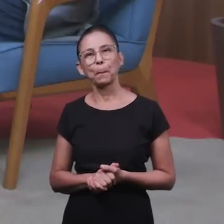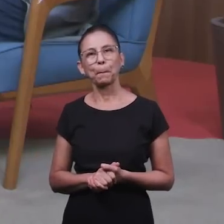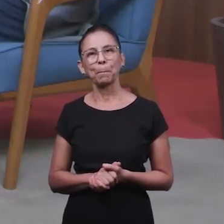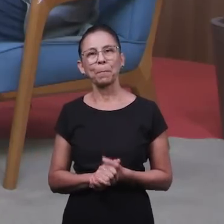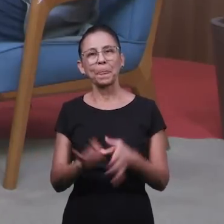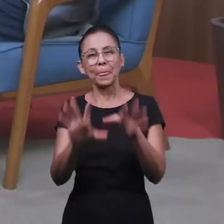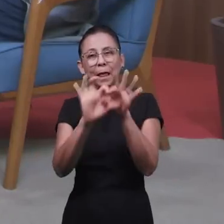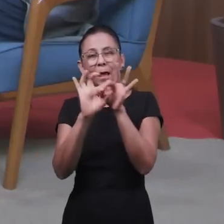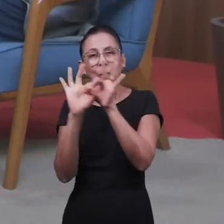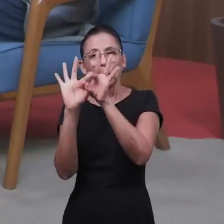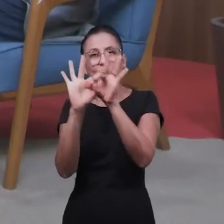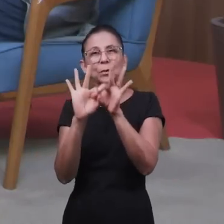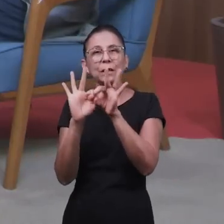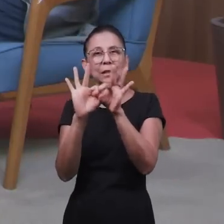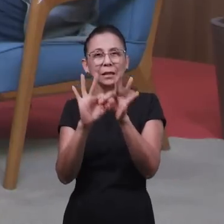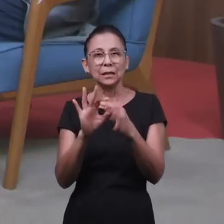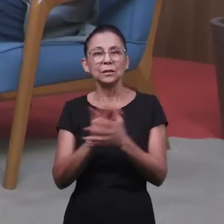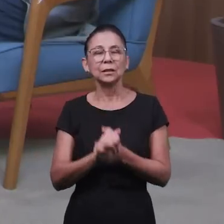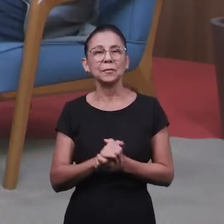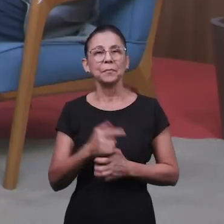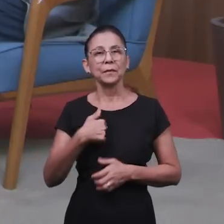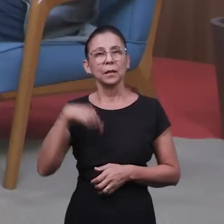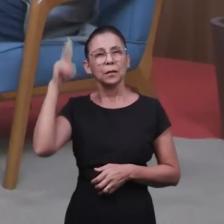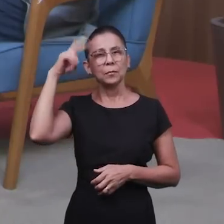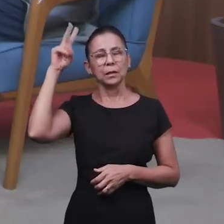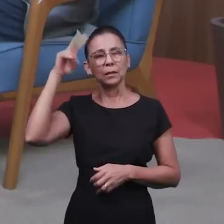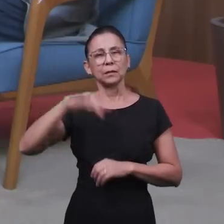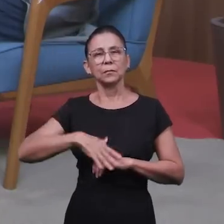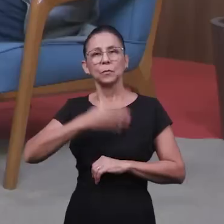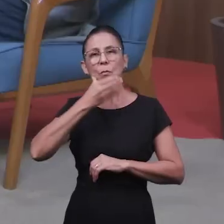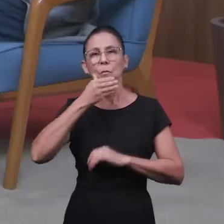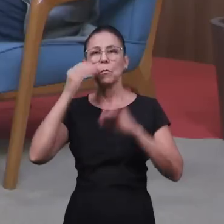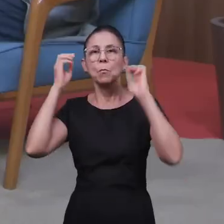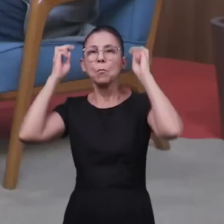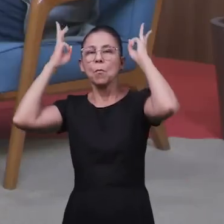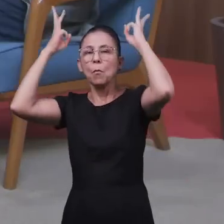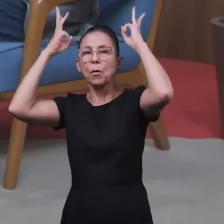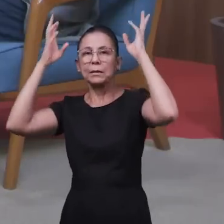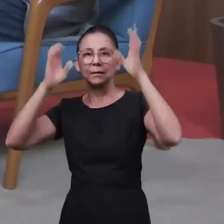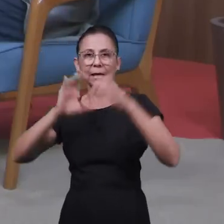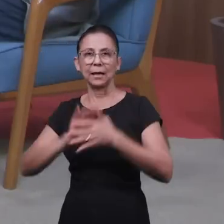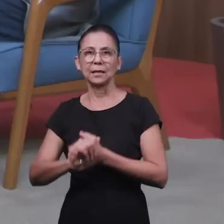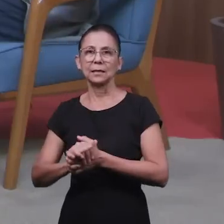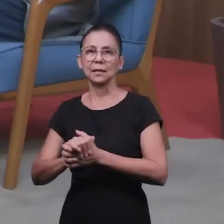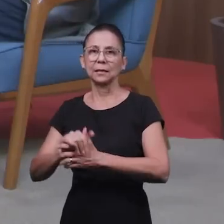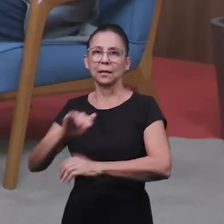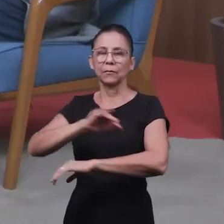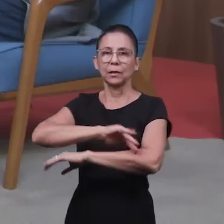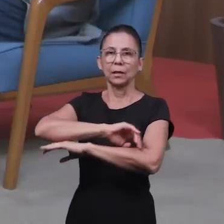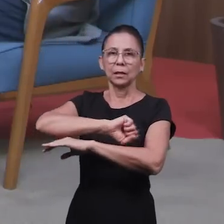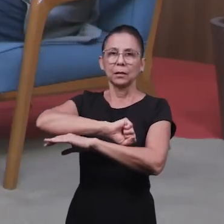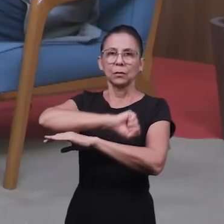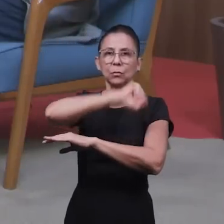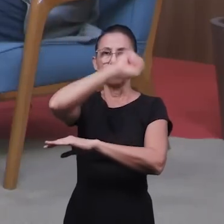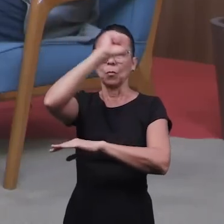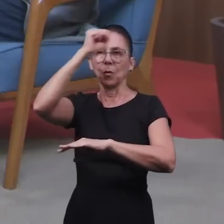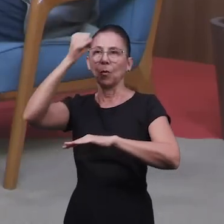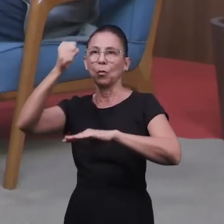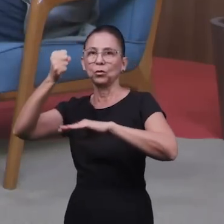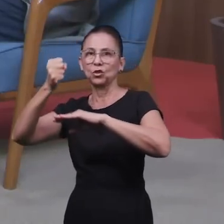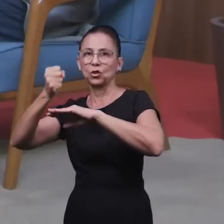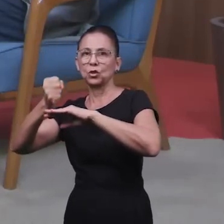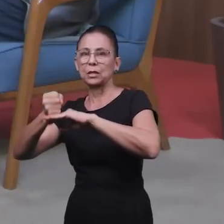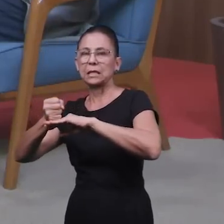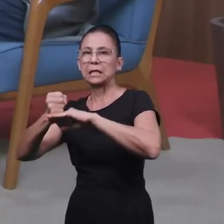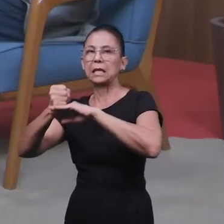lembrei da passagem de Moisés, quando desce do Monte Sinai, o seu rosto brilhava. É isso mesmo. Essa palavra